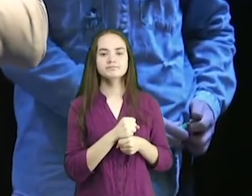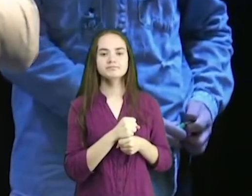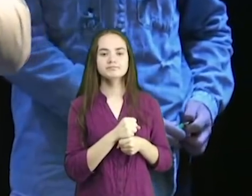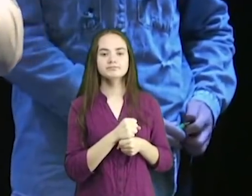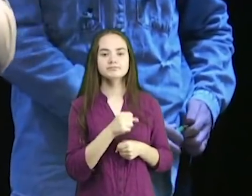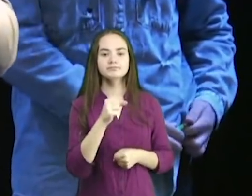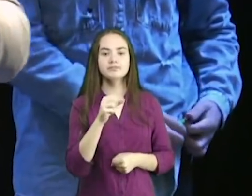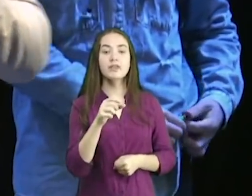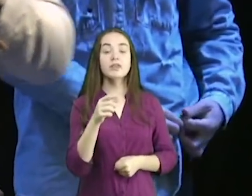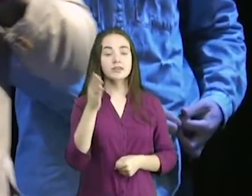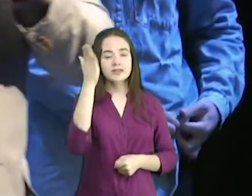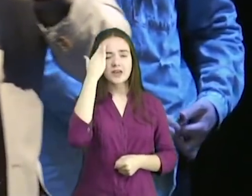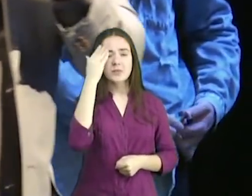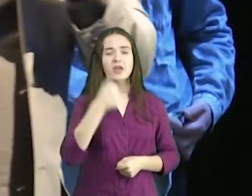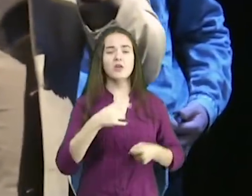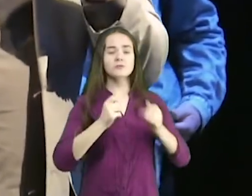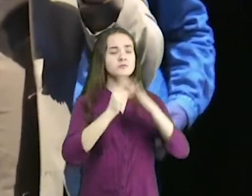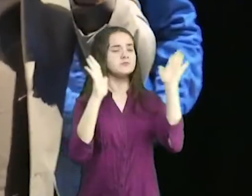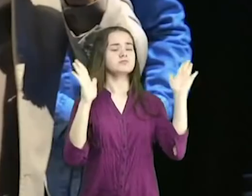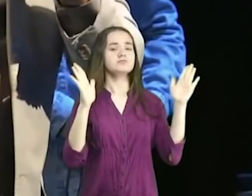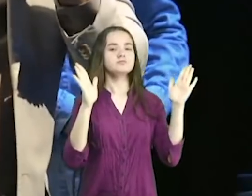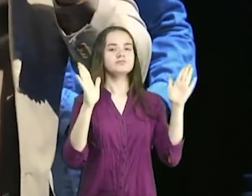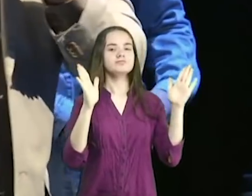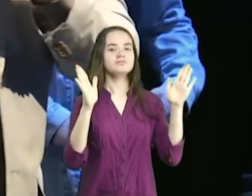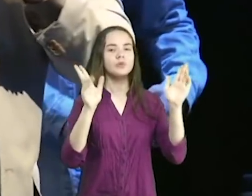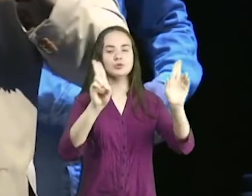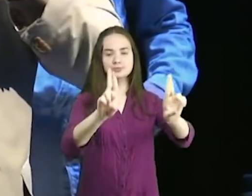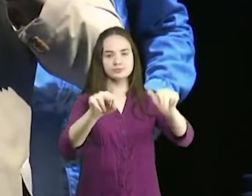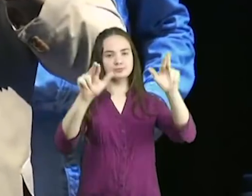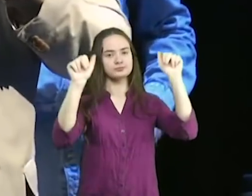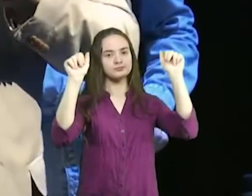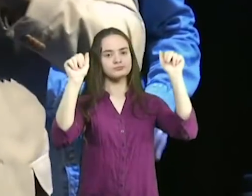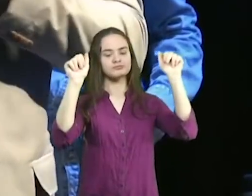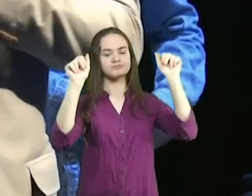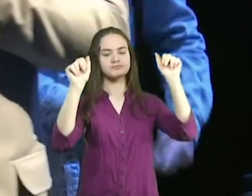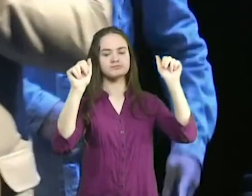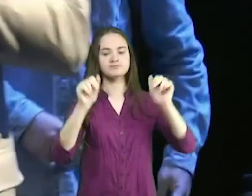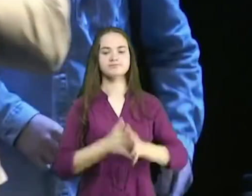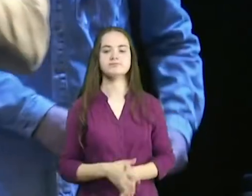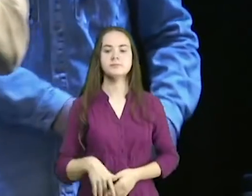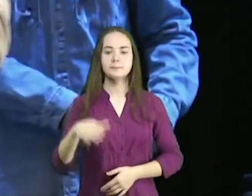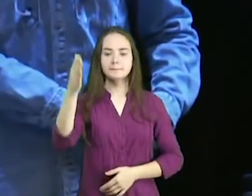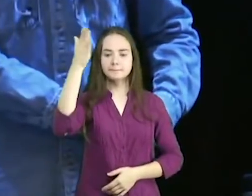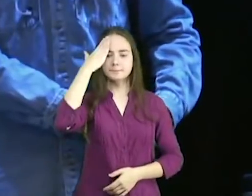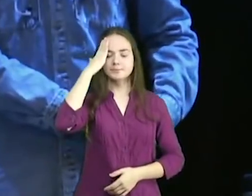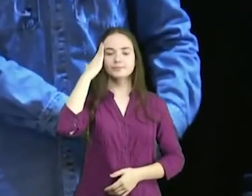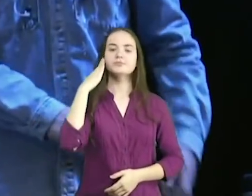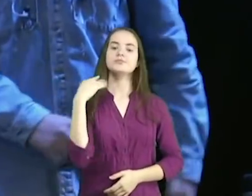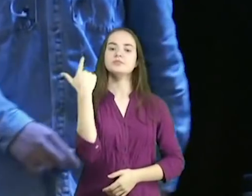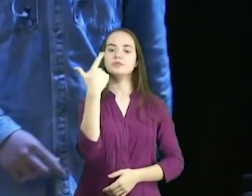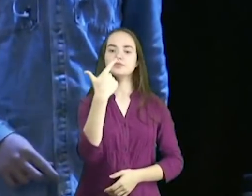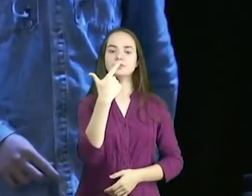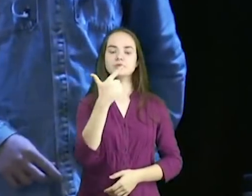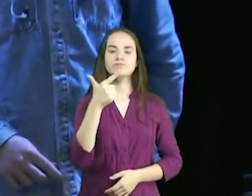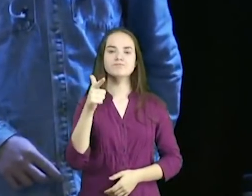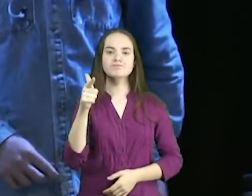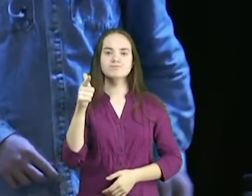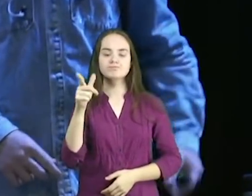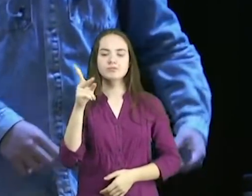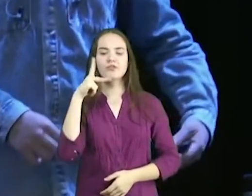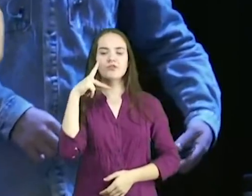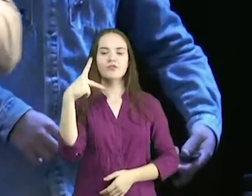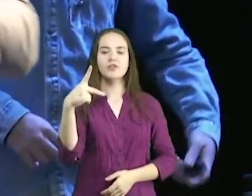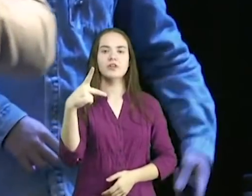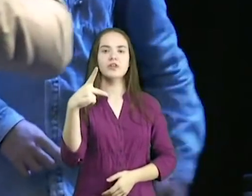Sabe quando eu vou desistir? Nunca. Eu sei que não há profeta sem honra a não ser na sua